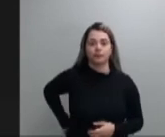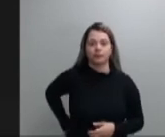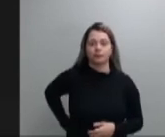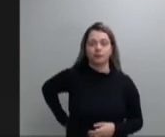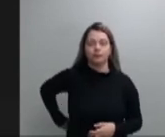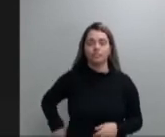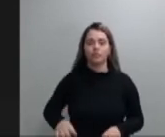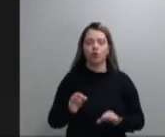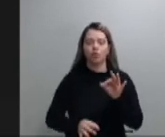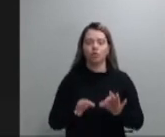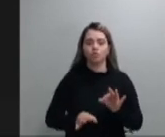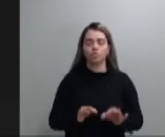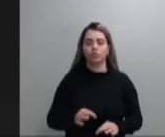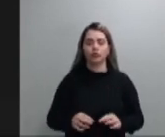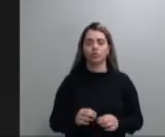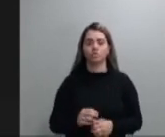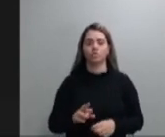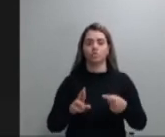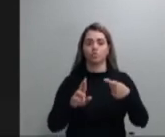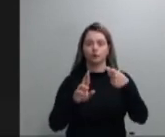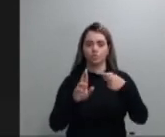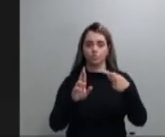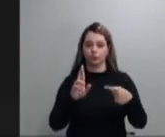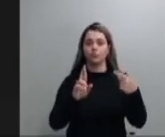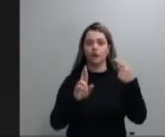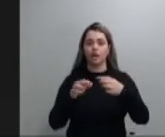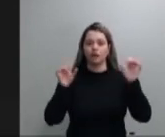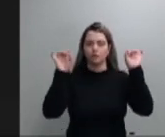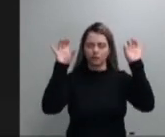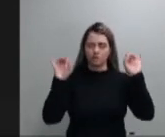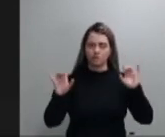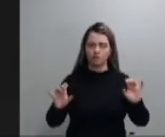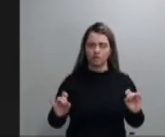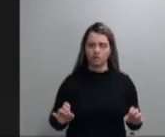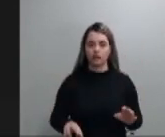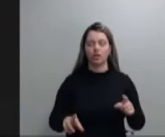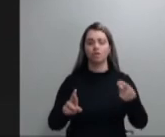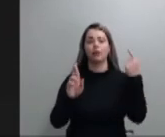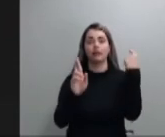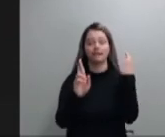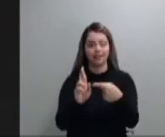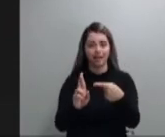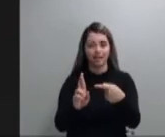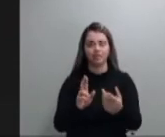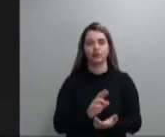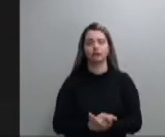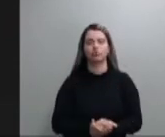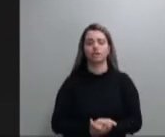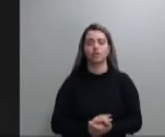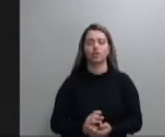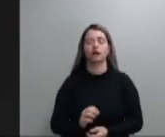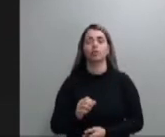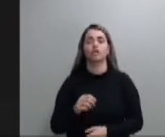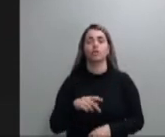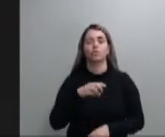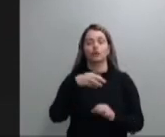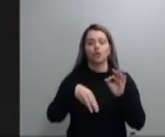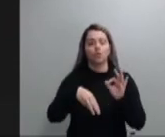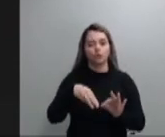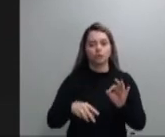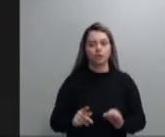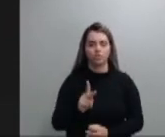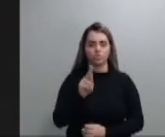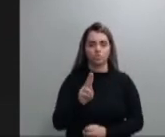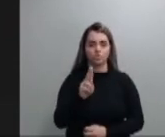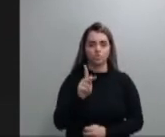especial milhão quatrocentos e dois mil e oitocentos de minas gerais da relatoria do ministro Sérgio Cuquina julgado em abril de dois mil e